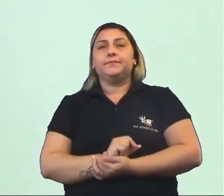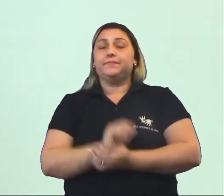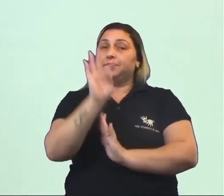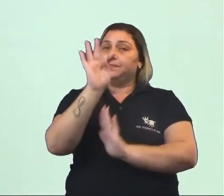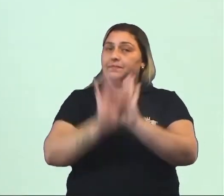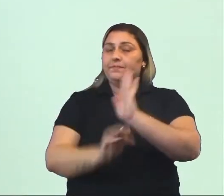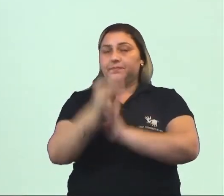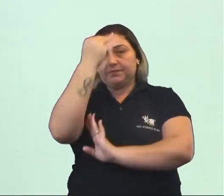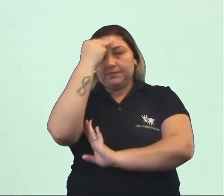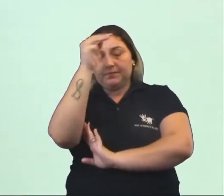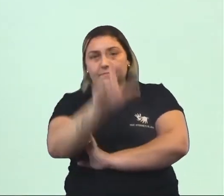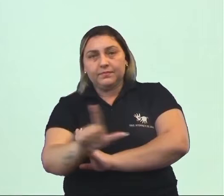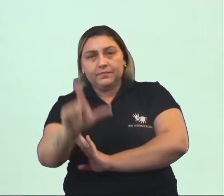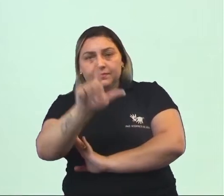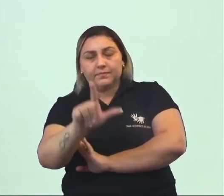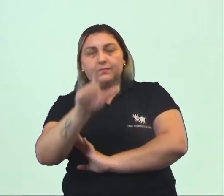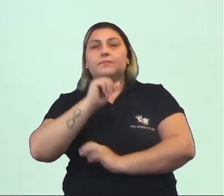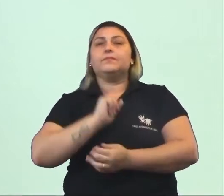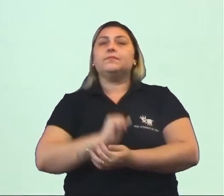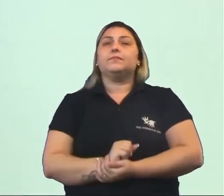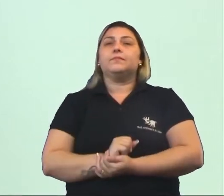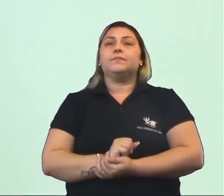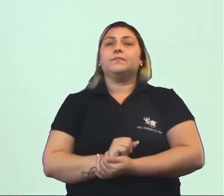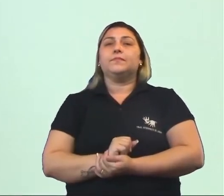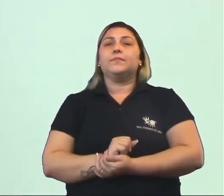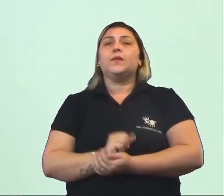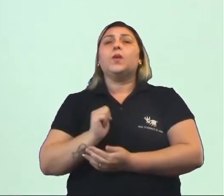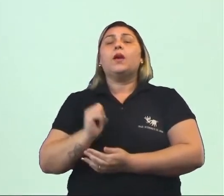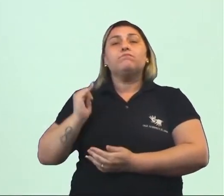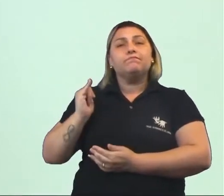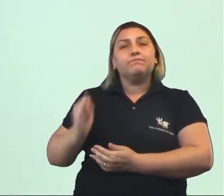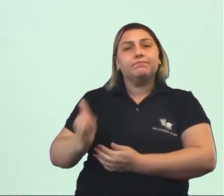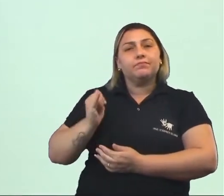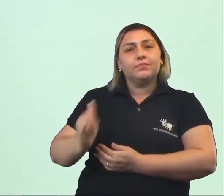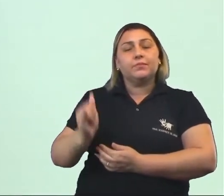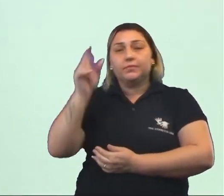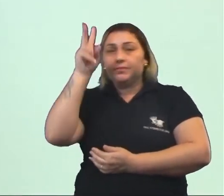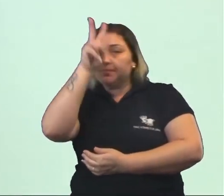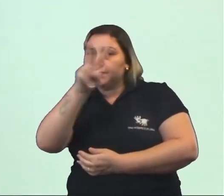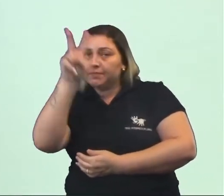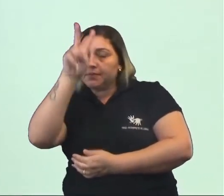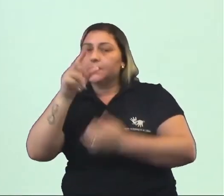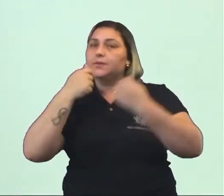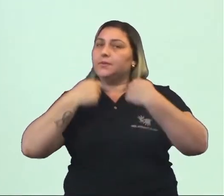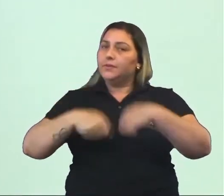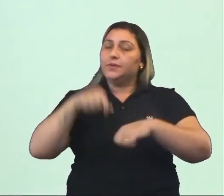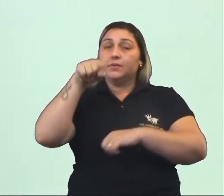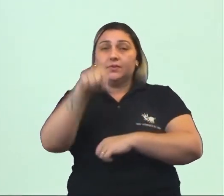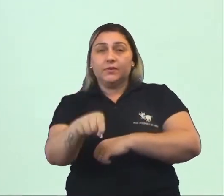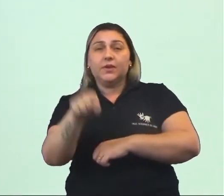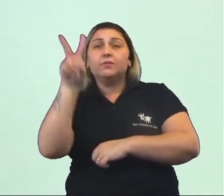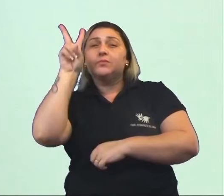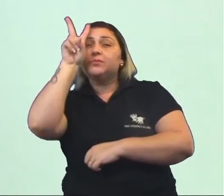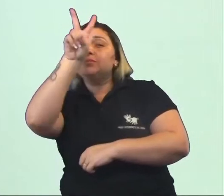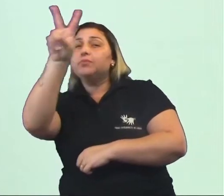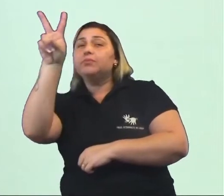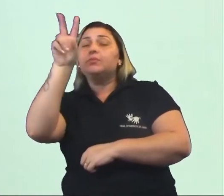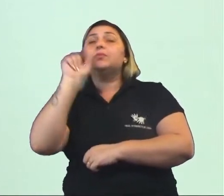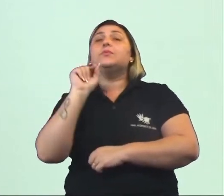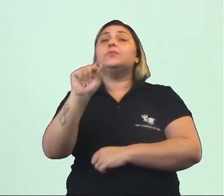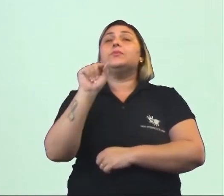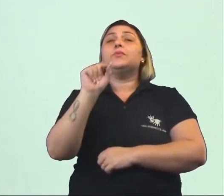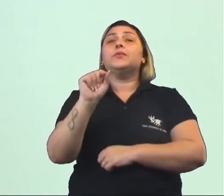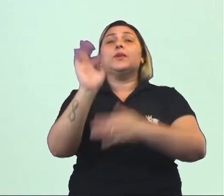texto Memórias Literárias, ele se trata de uma narrativa, ele se trata de uma história. Então é preciso você recordar o quê?